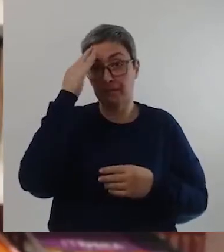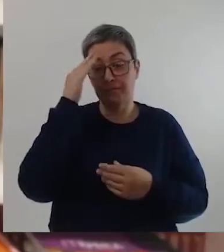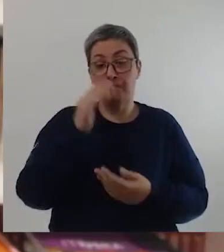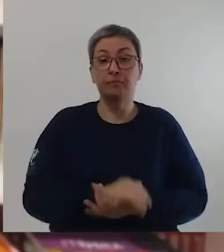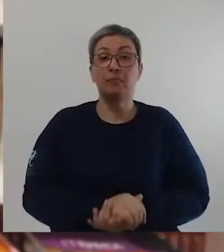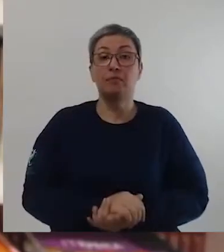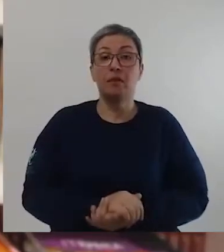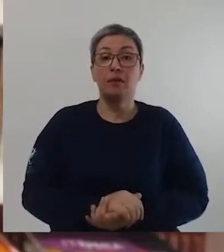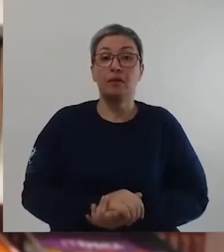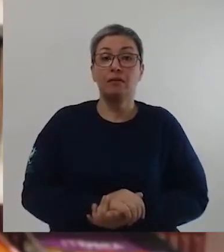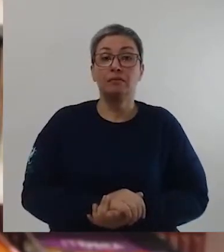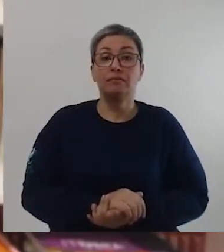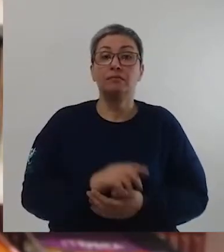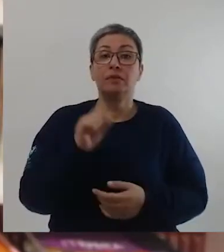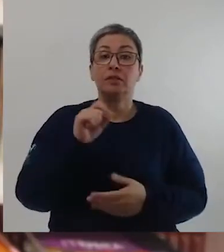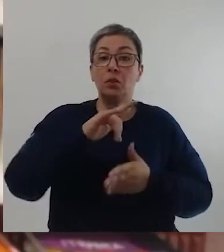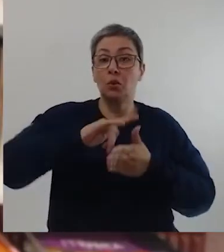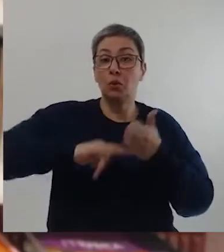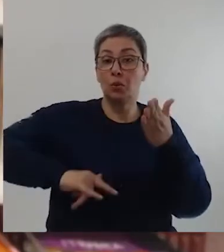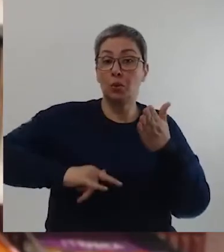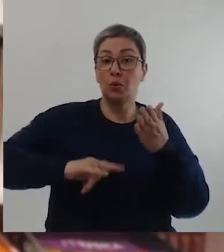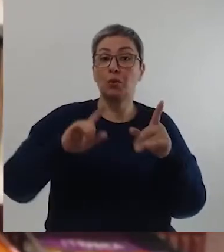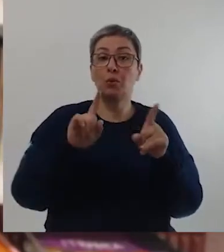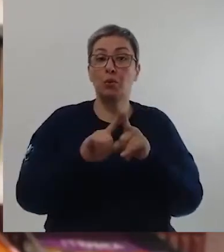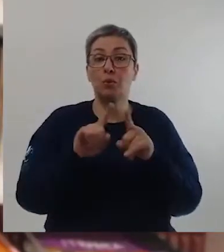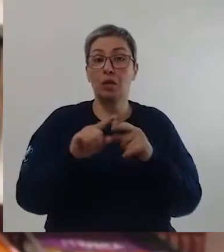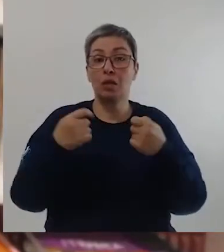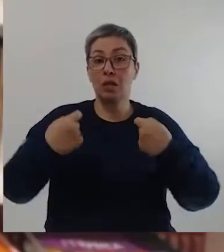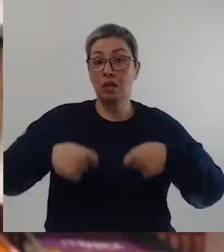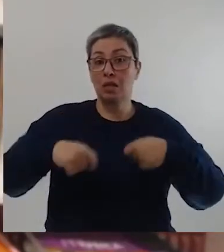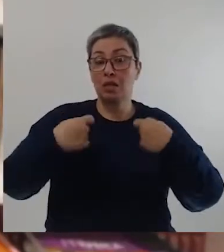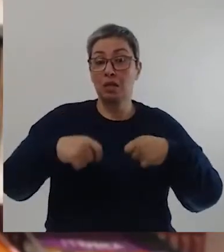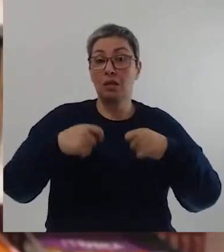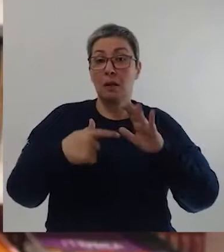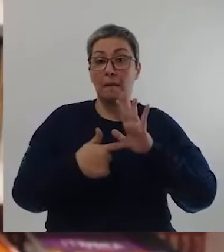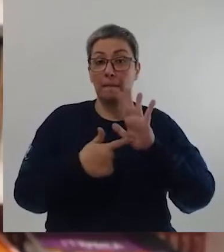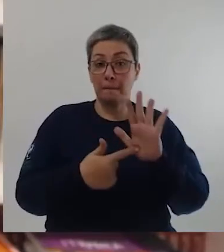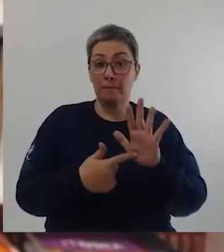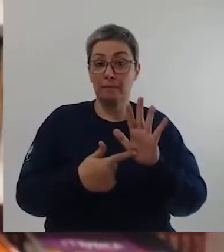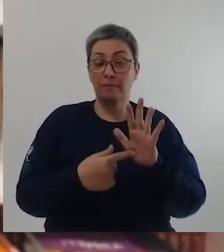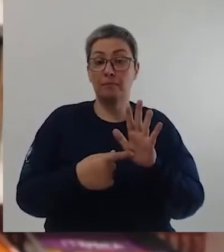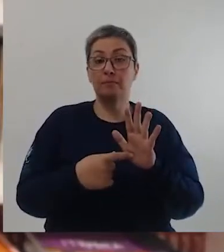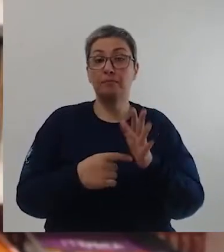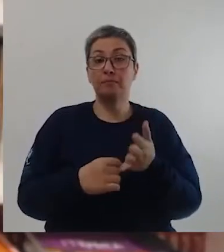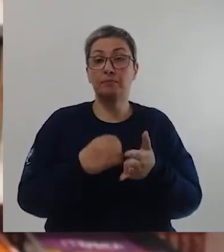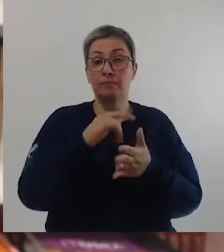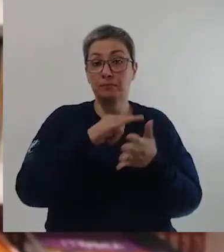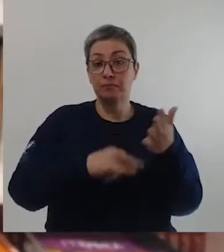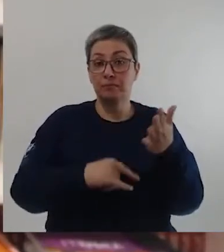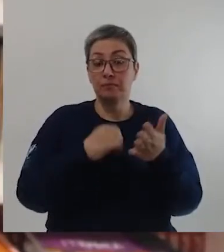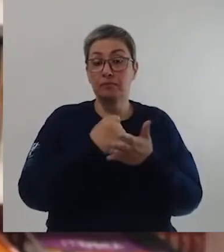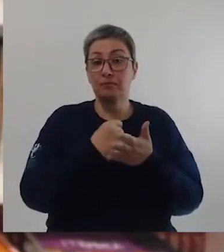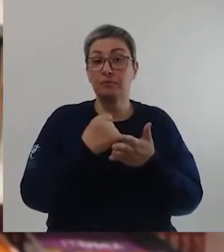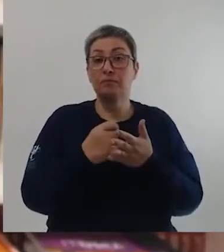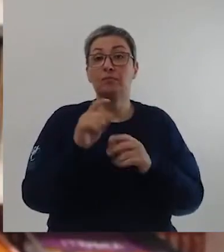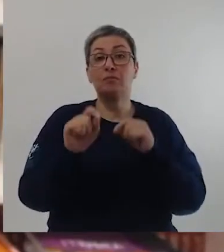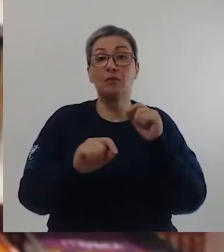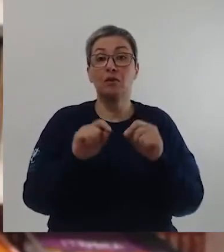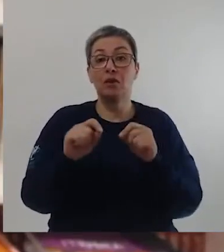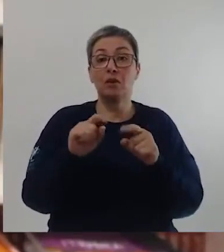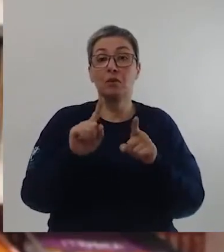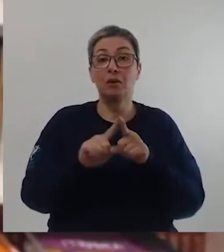deu para você entender né os documentos necessários para o registro Quem